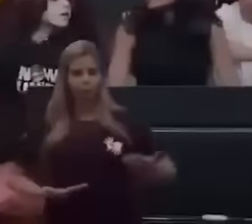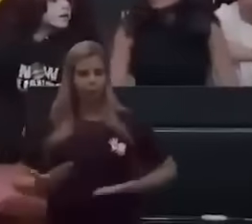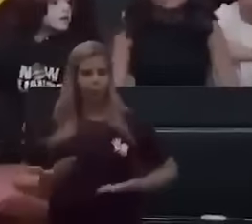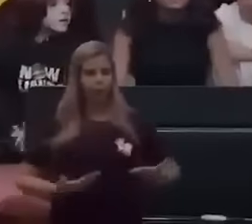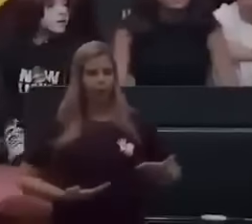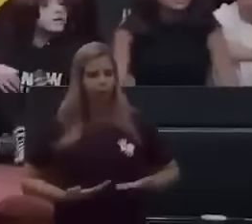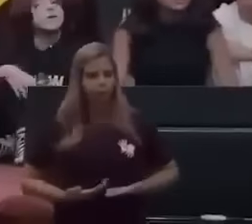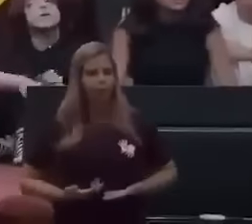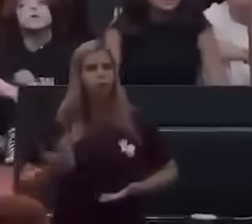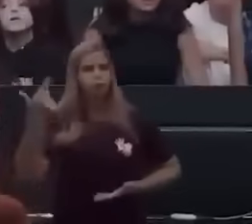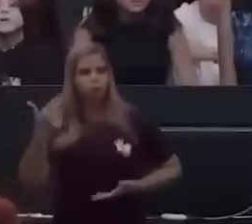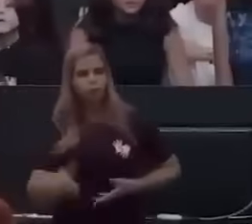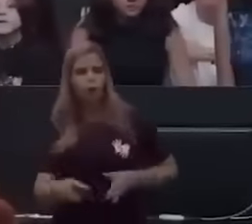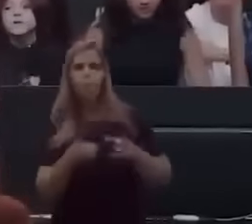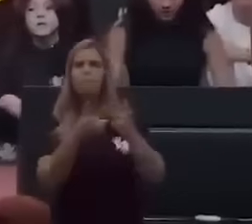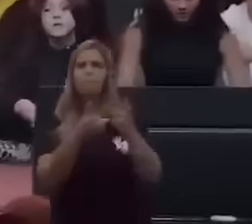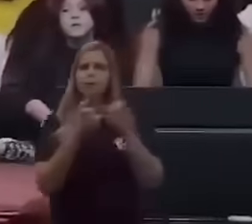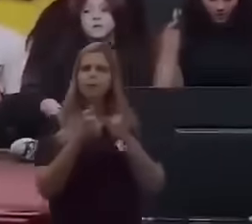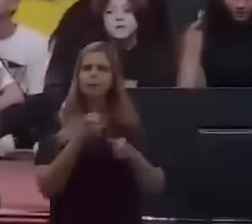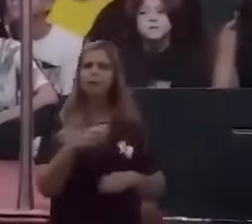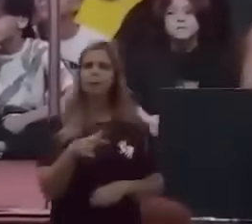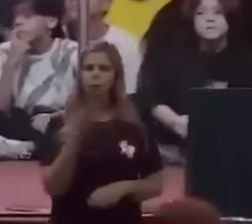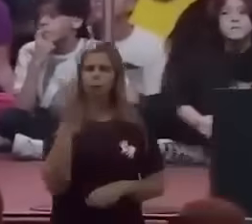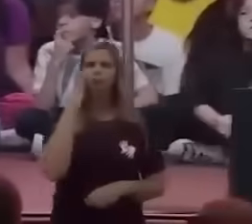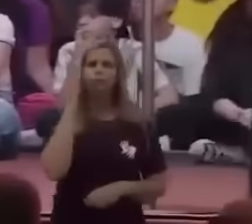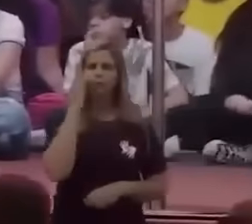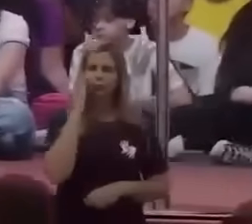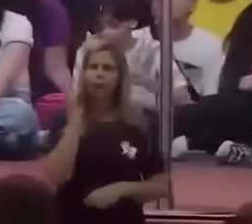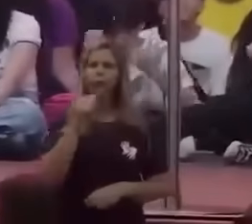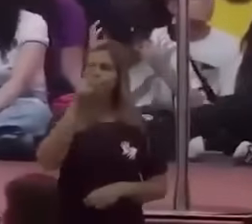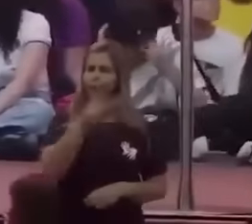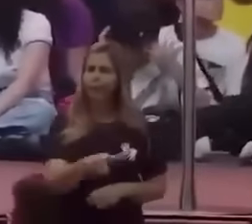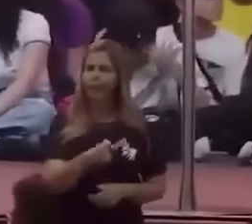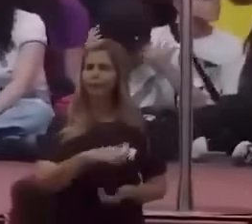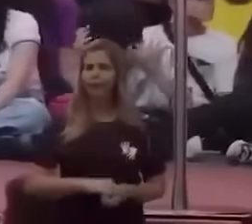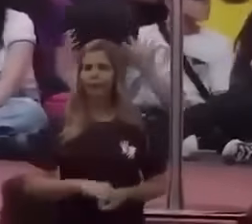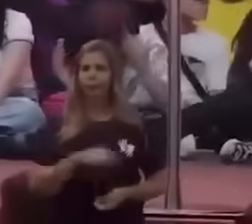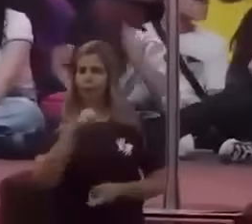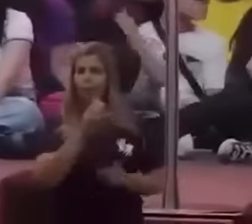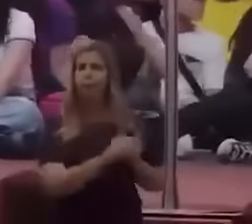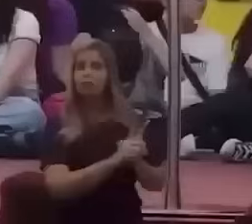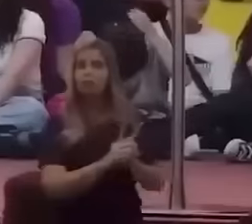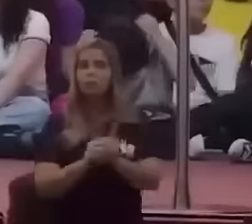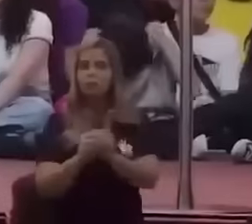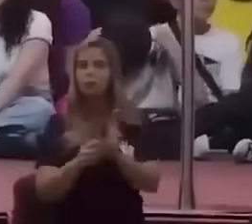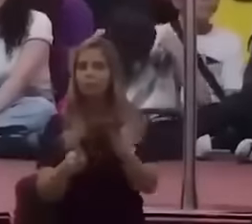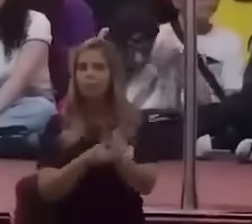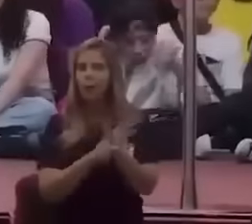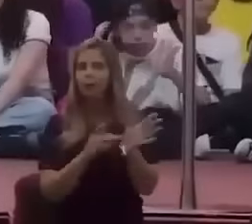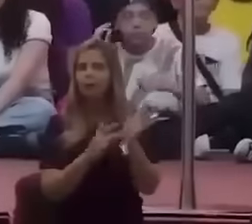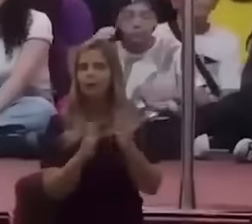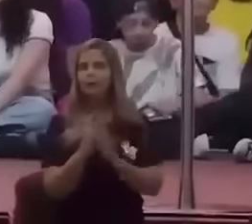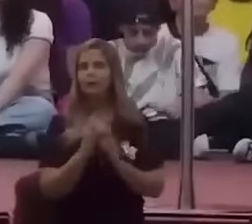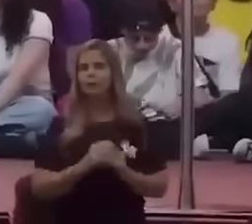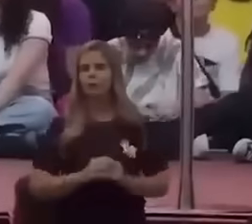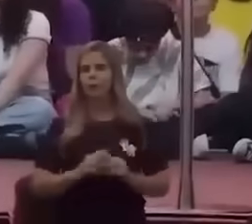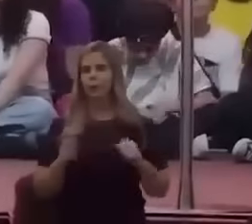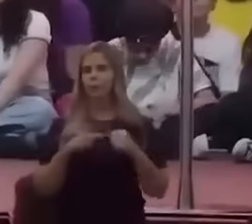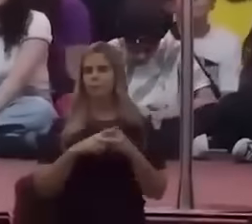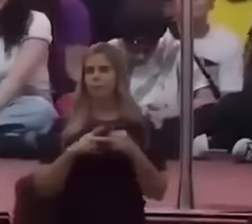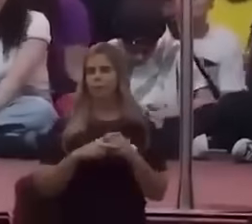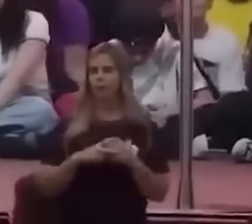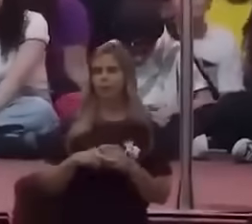o reconhece e diz para os colegas assim: aquele ali é também discípulo dele. O Pedro